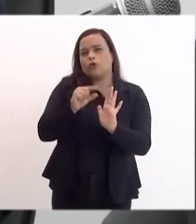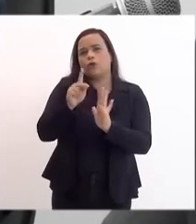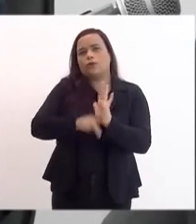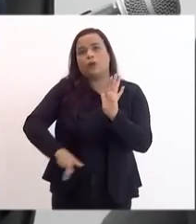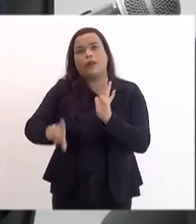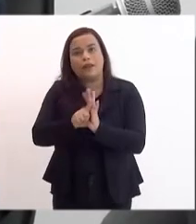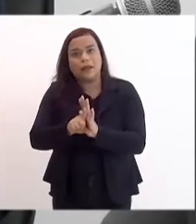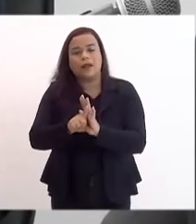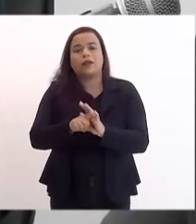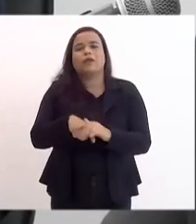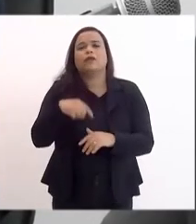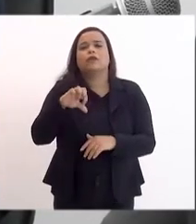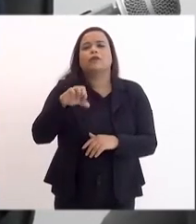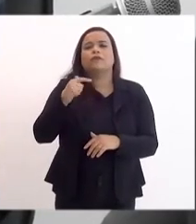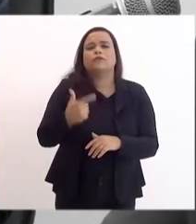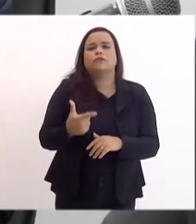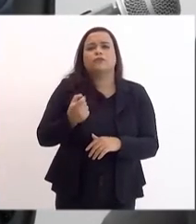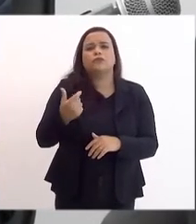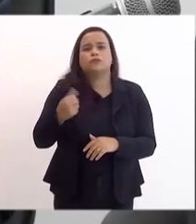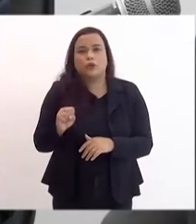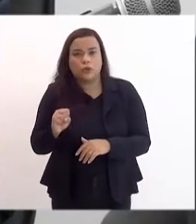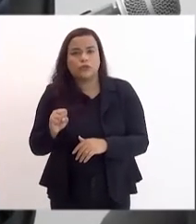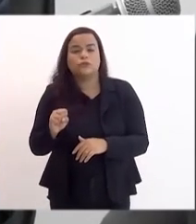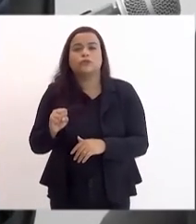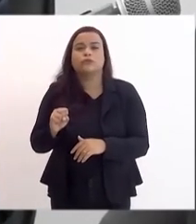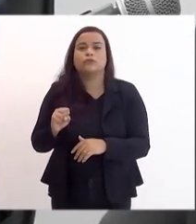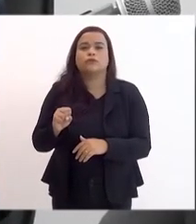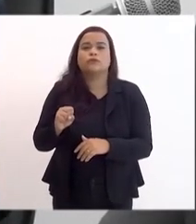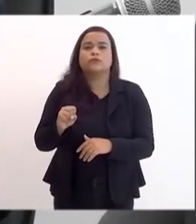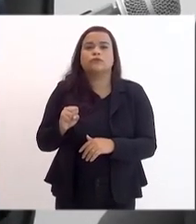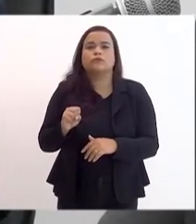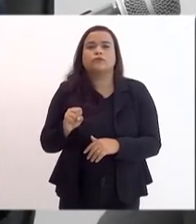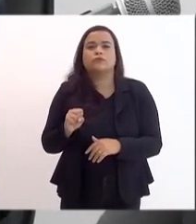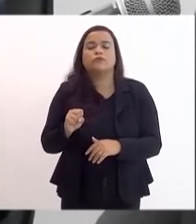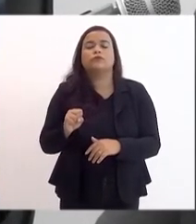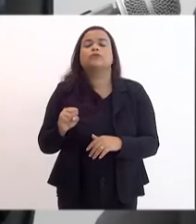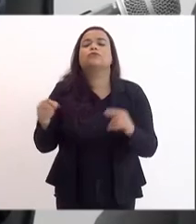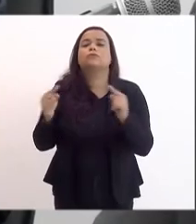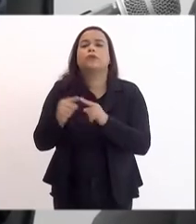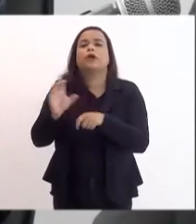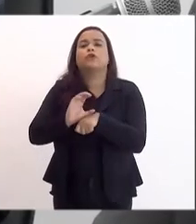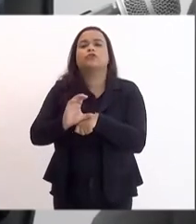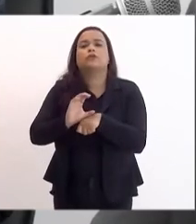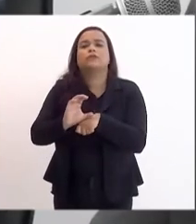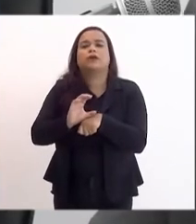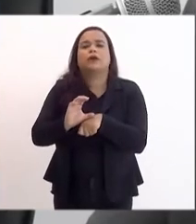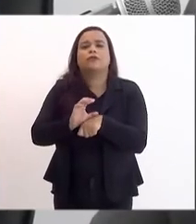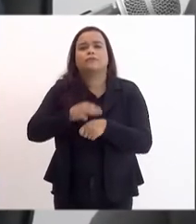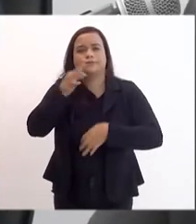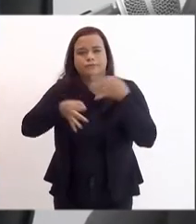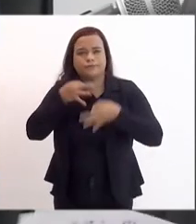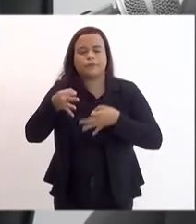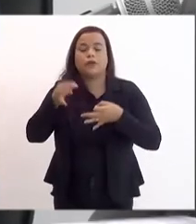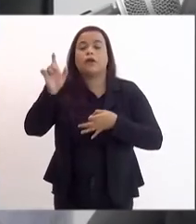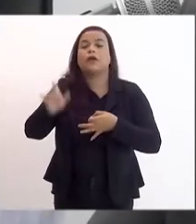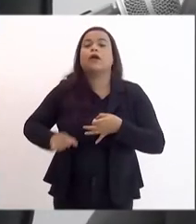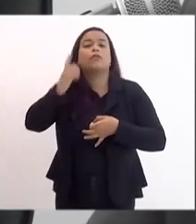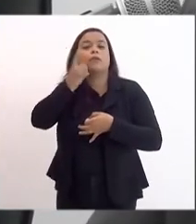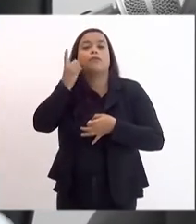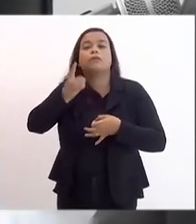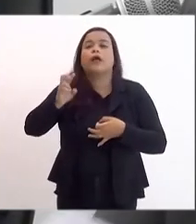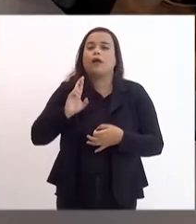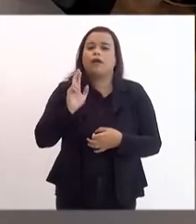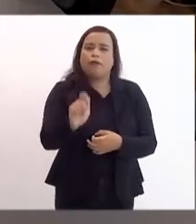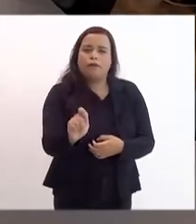autoria do deputado Marcelo Freixo, parecer pela constitucionalidade. Queria pedir vista, senhor presidente. Vista, deputado Rodrigo